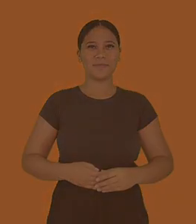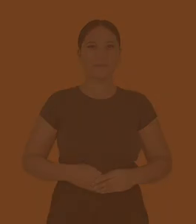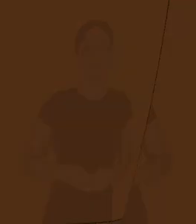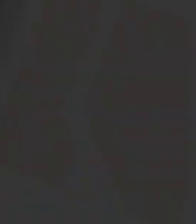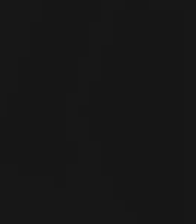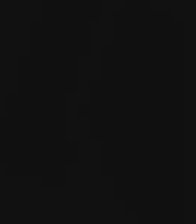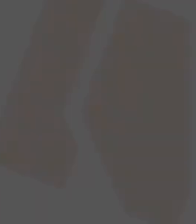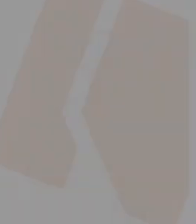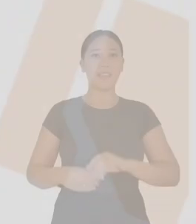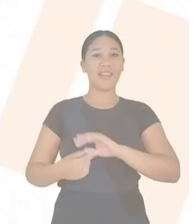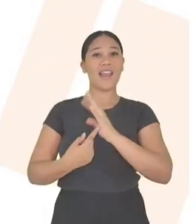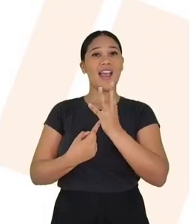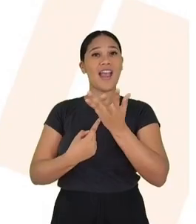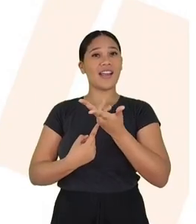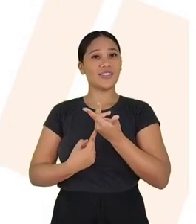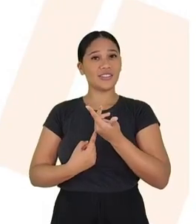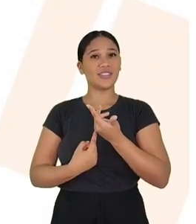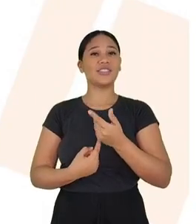Divirta-se!